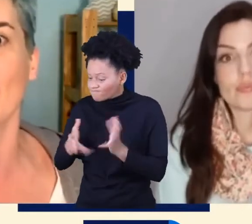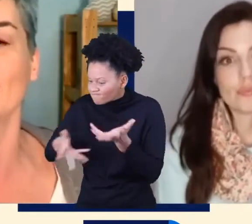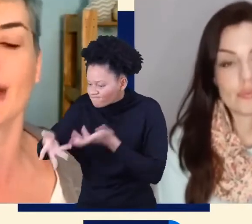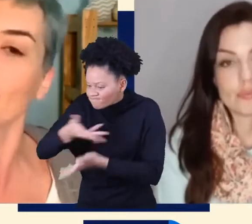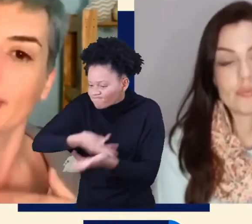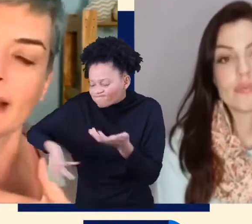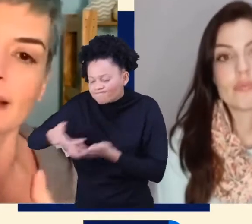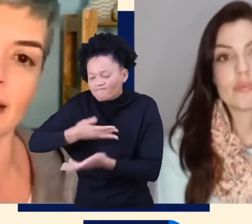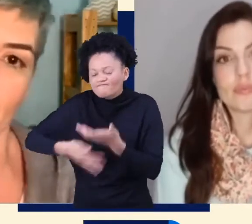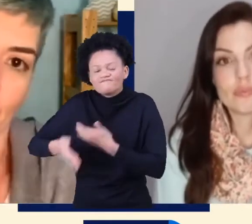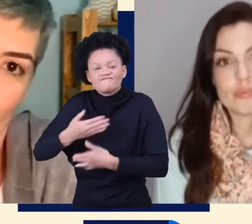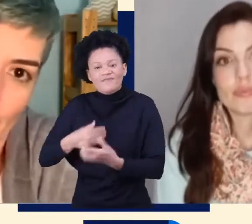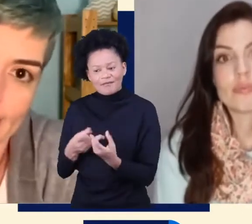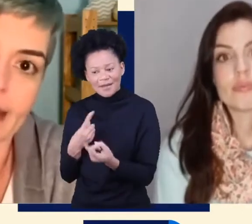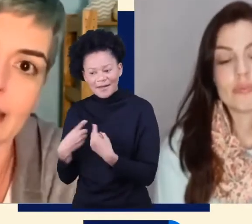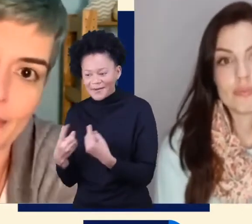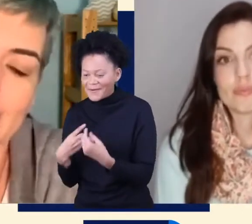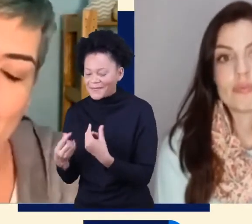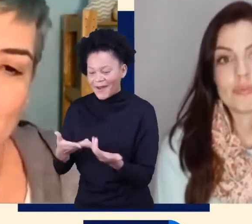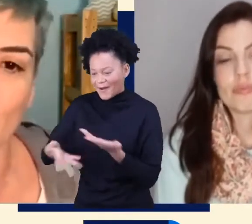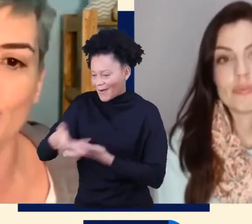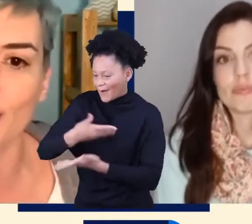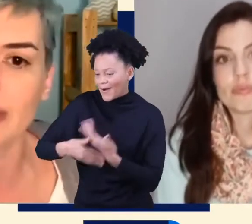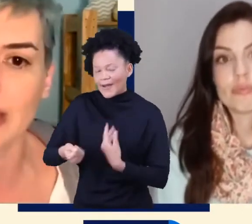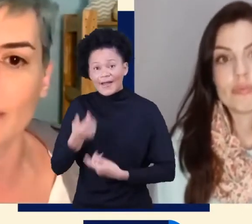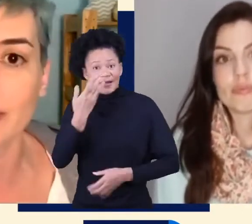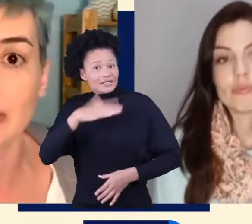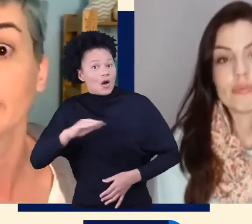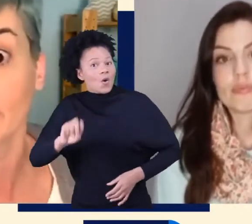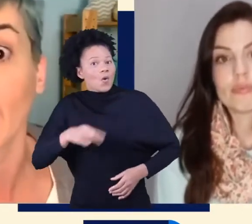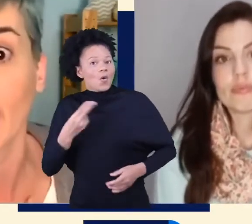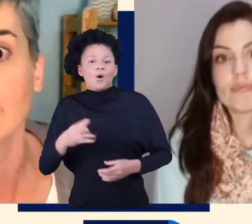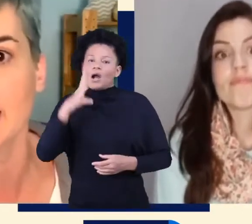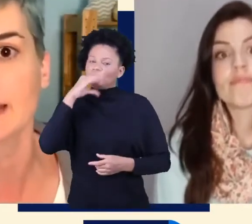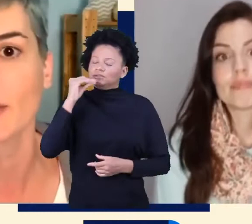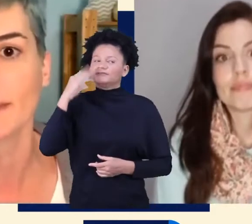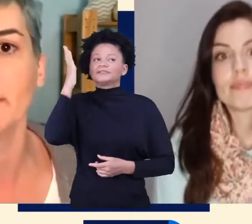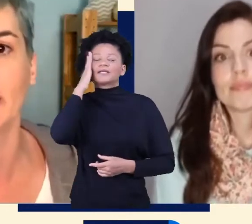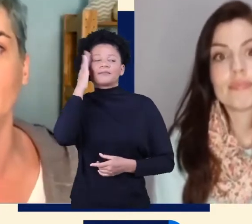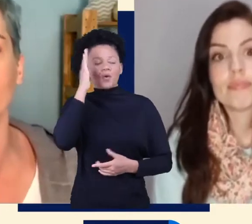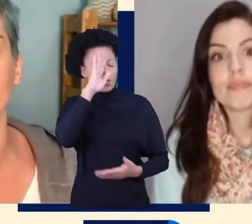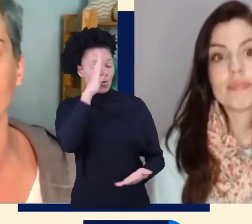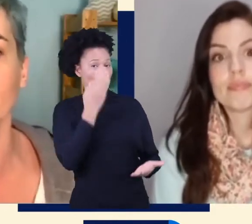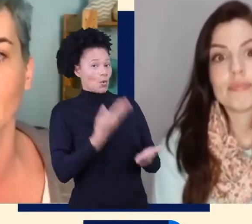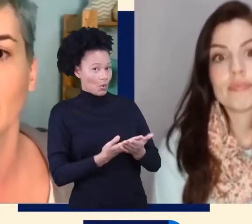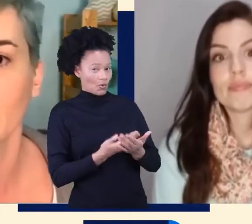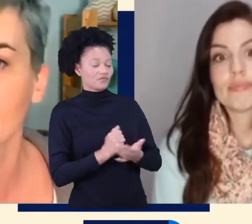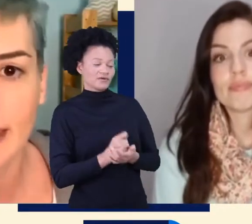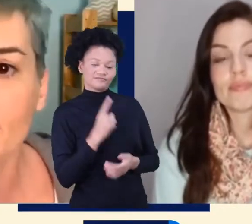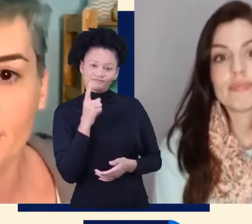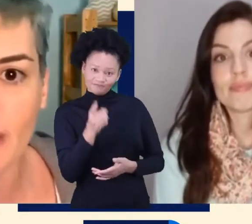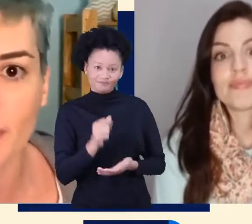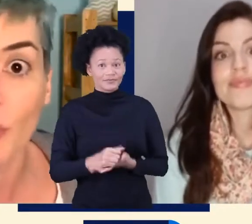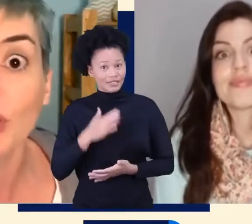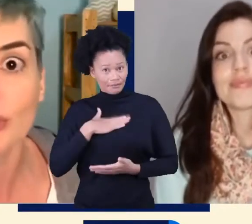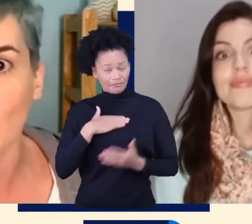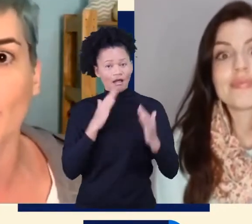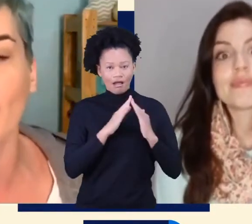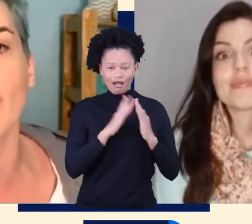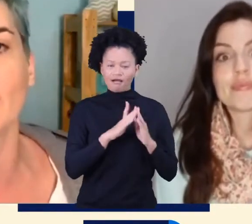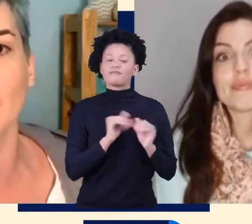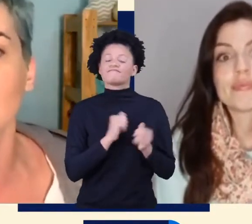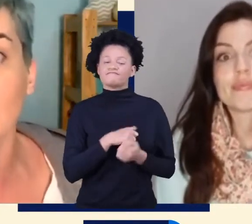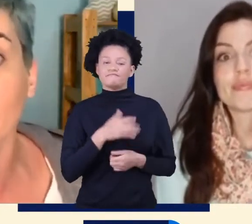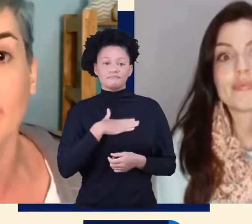diálogo aberto e a criança ou adolescente sempre vai saber que pode ir conversar com você. Na minha casa era assim com a minha mãe, inclusive. Sempre teve muito